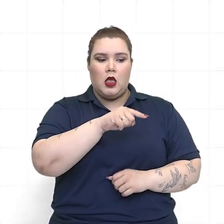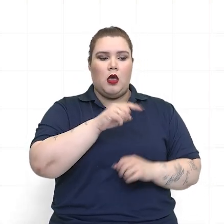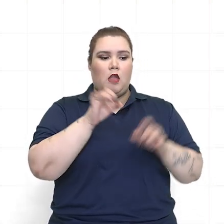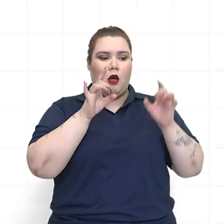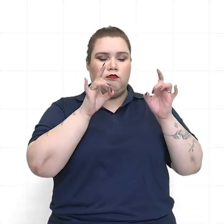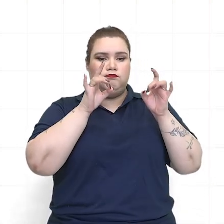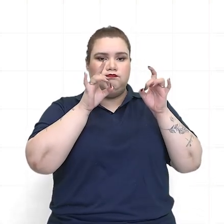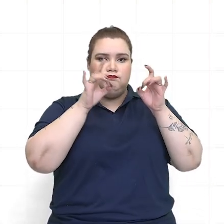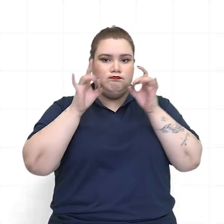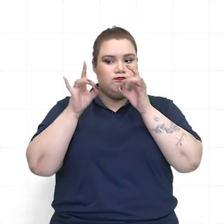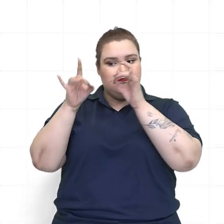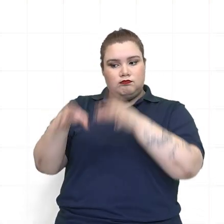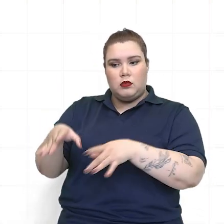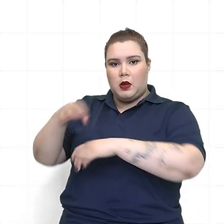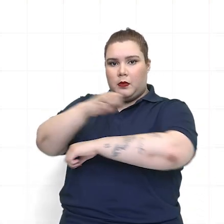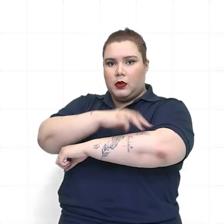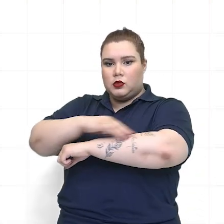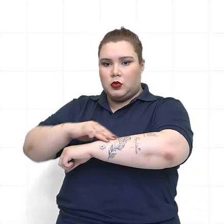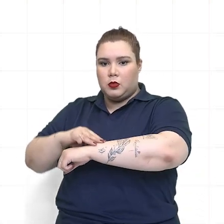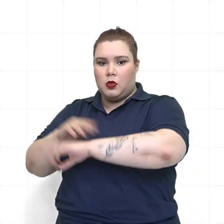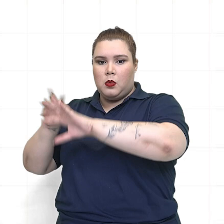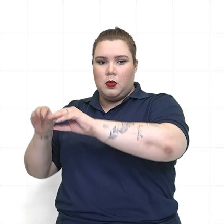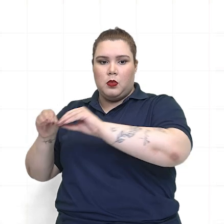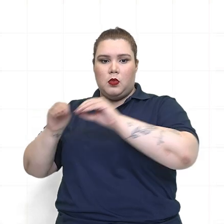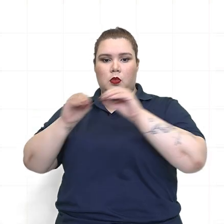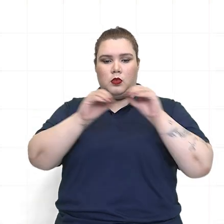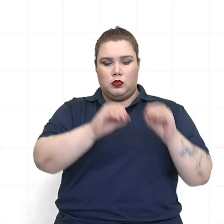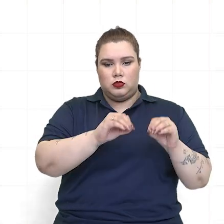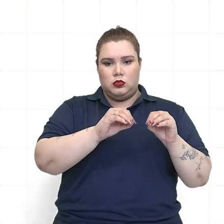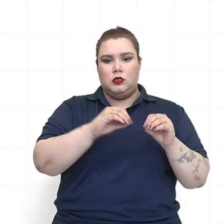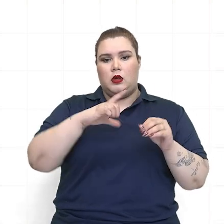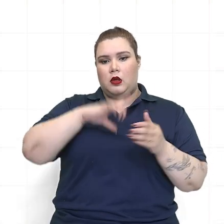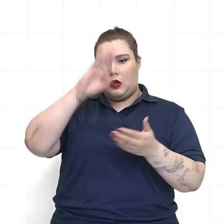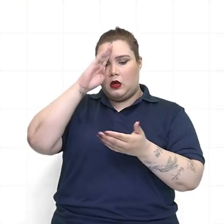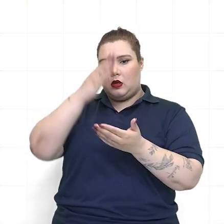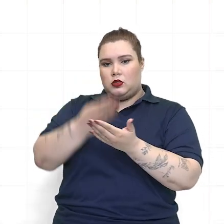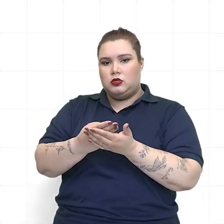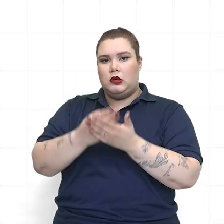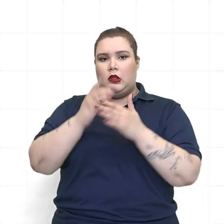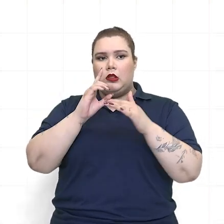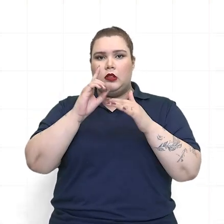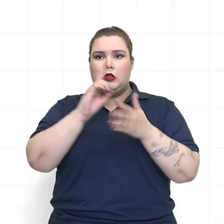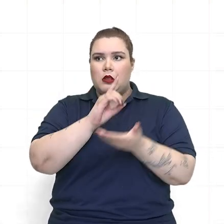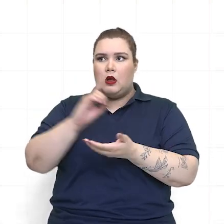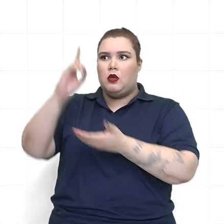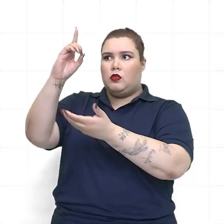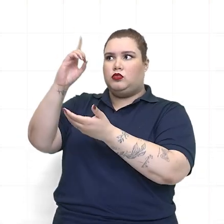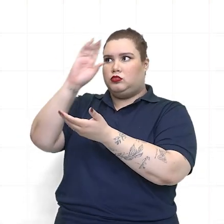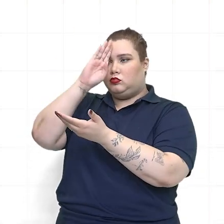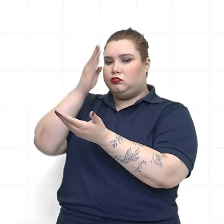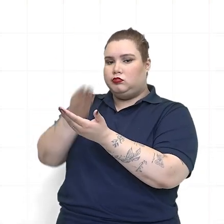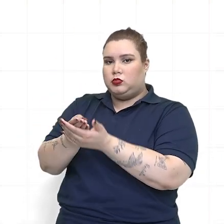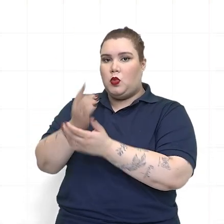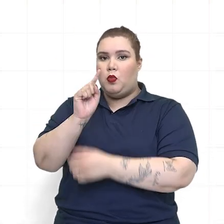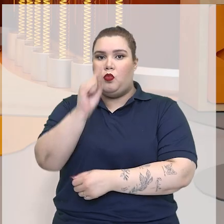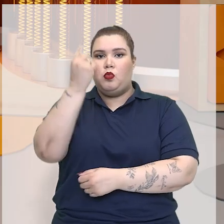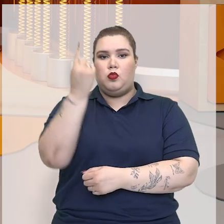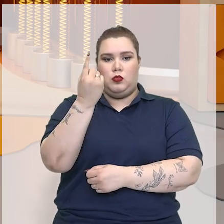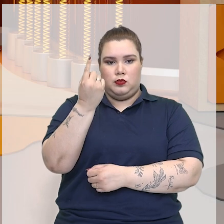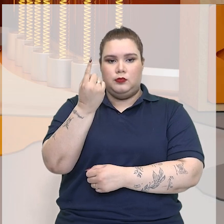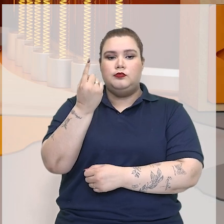Mesopotâmia e passasse a adorar um único Deus, né, passasse a ser